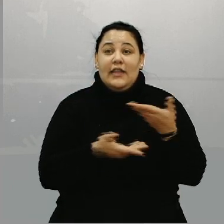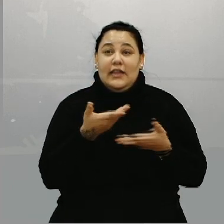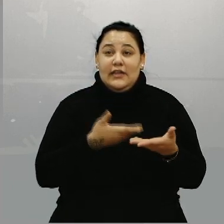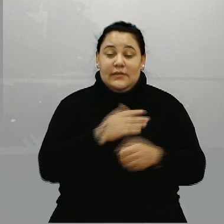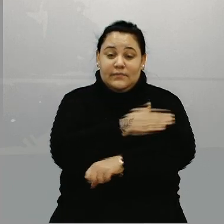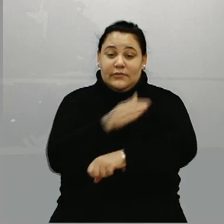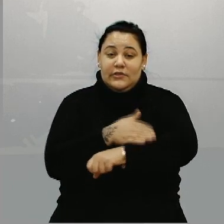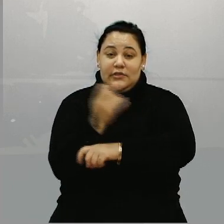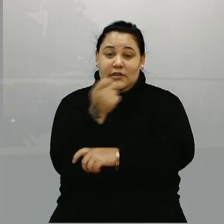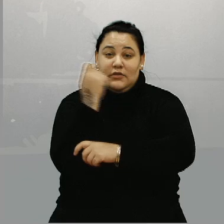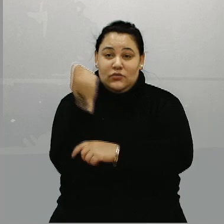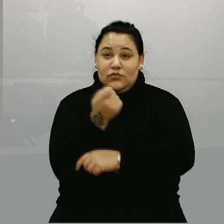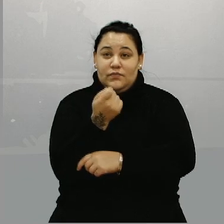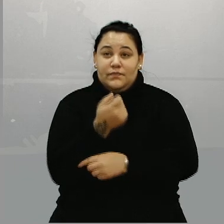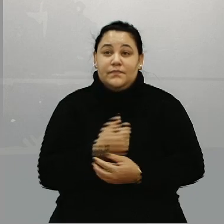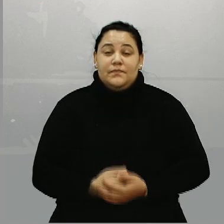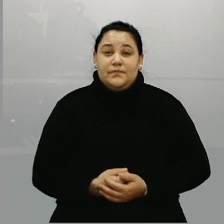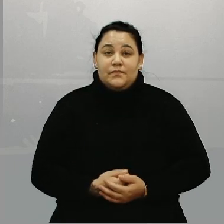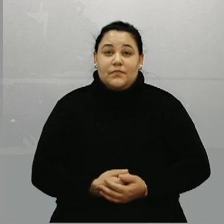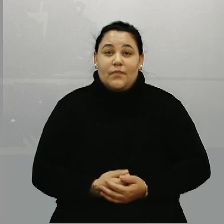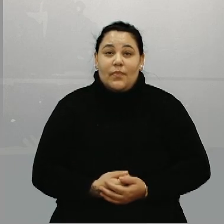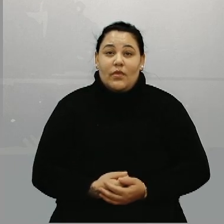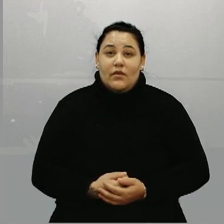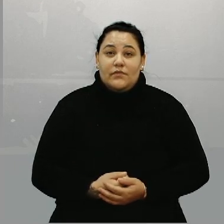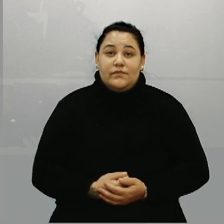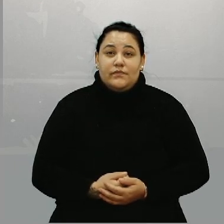Gaúcha. E aqui, vereadores,